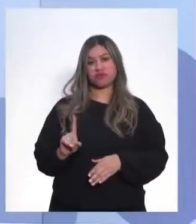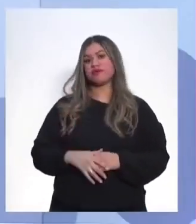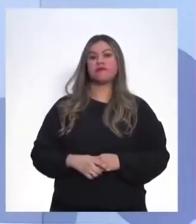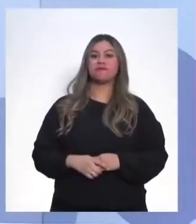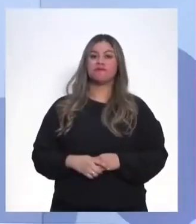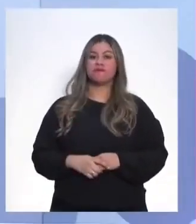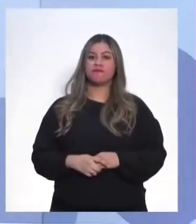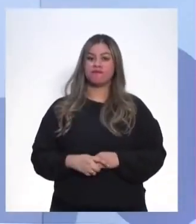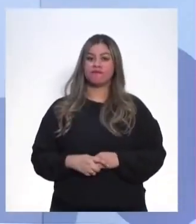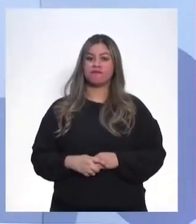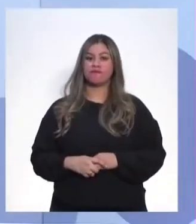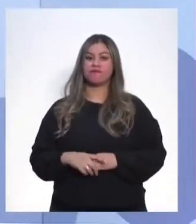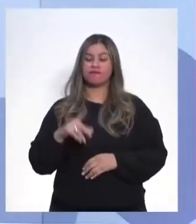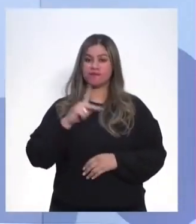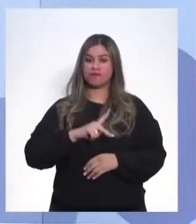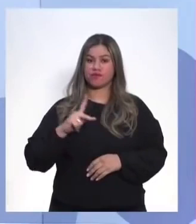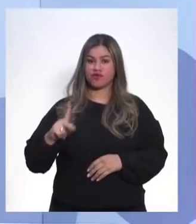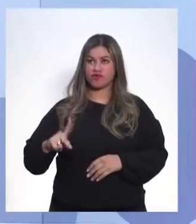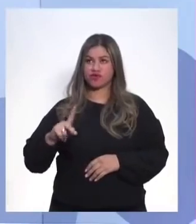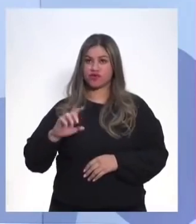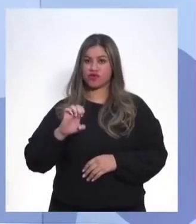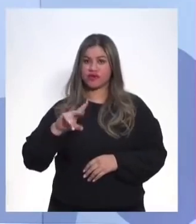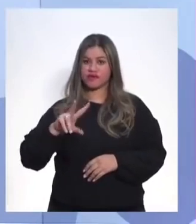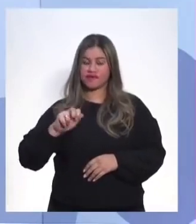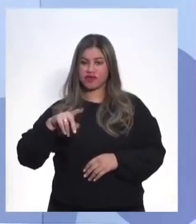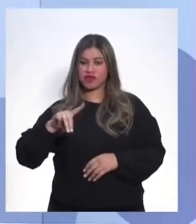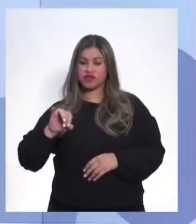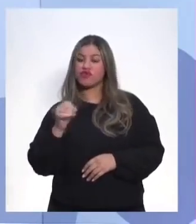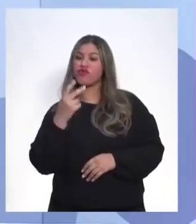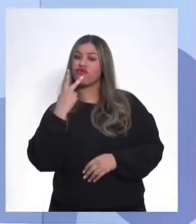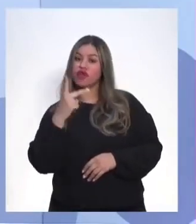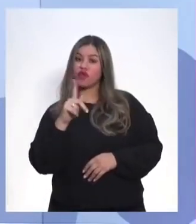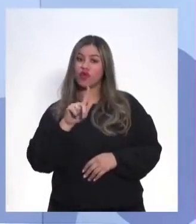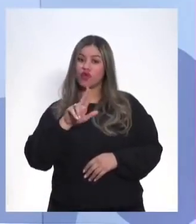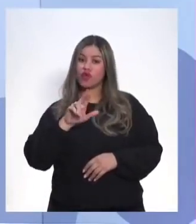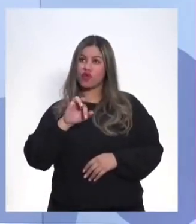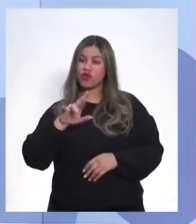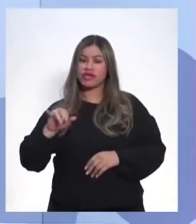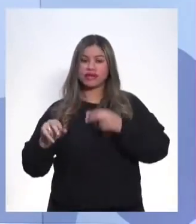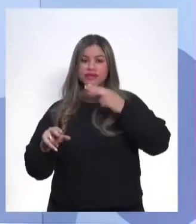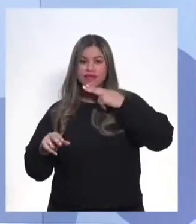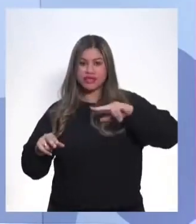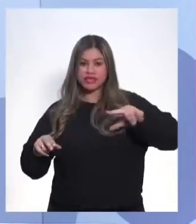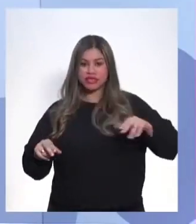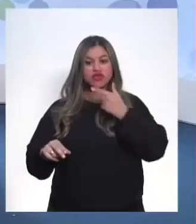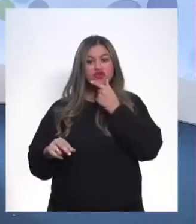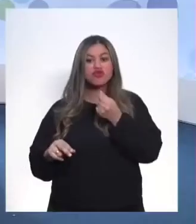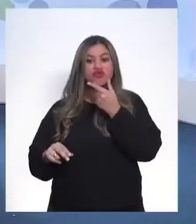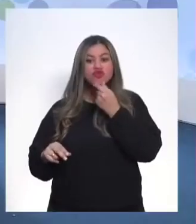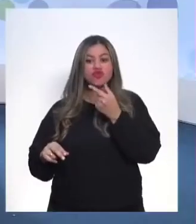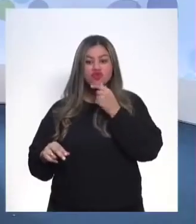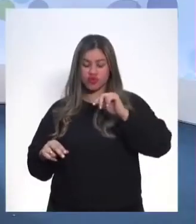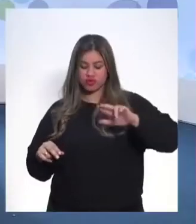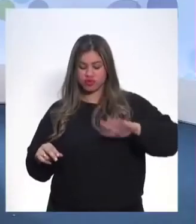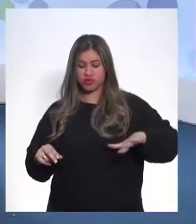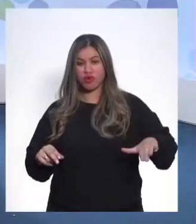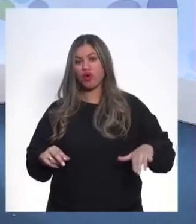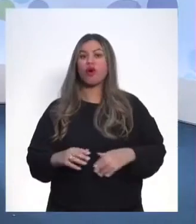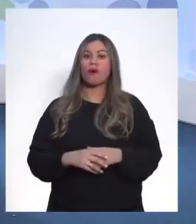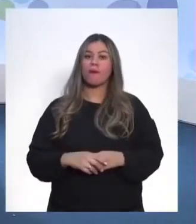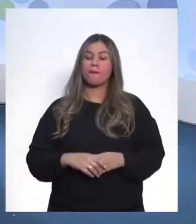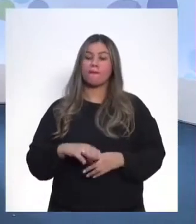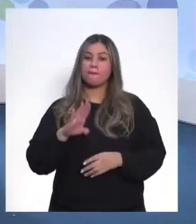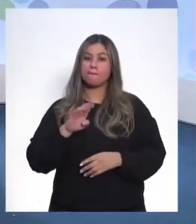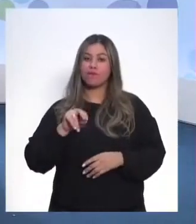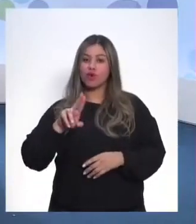professor Evandro, ele colocou aqui, guri é menino, garoto é garoto, bugou é quebrou. Tem Muito